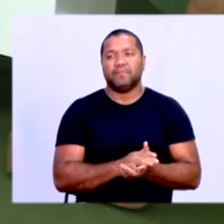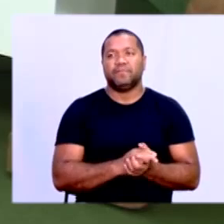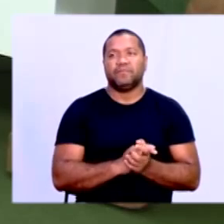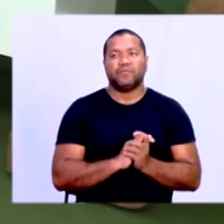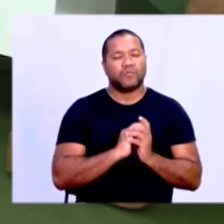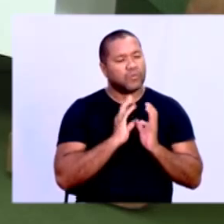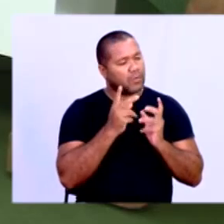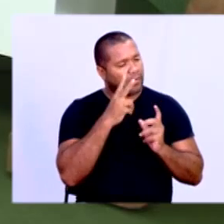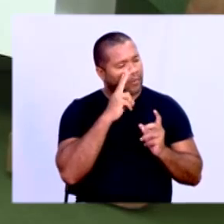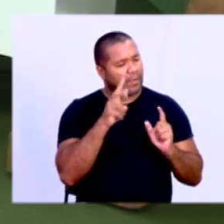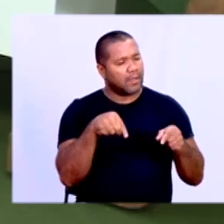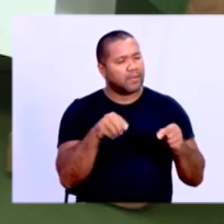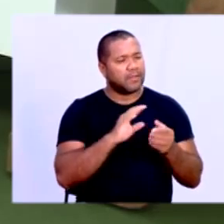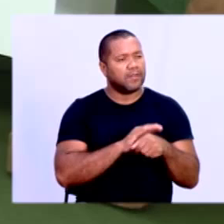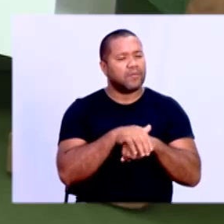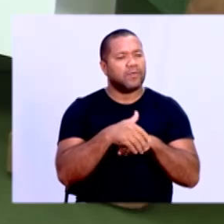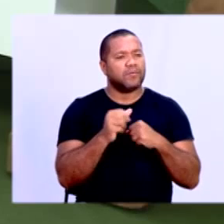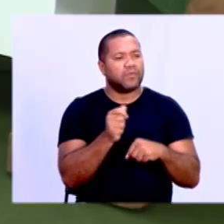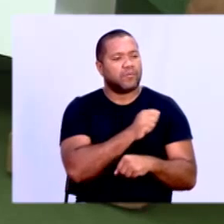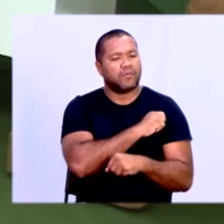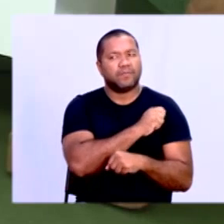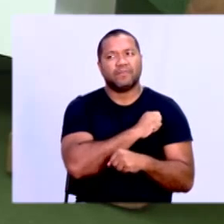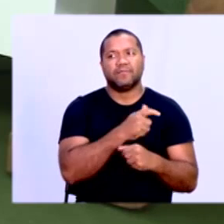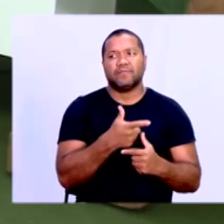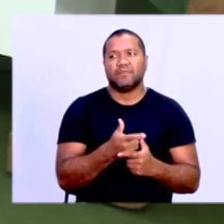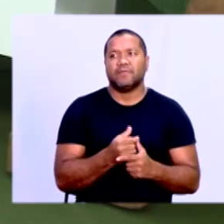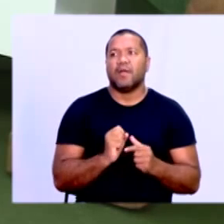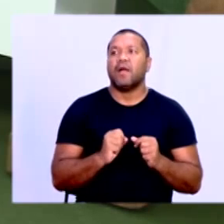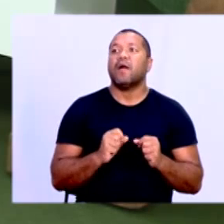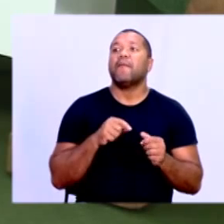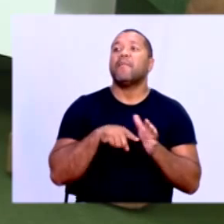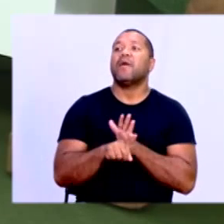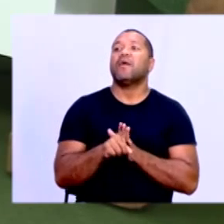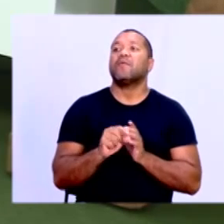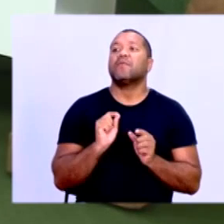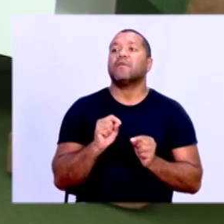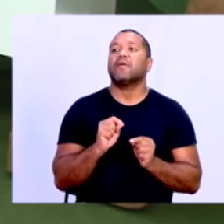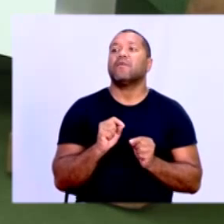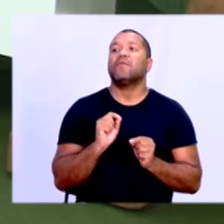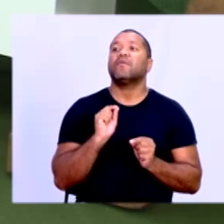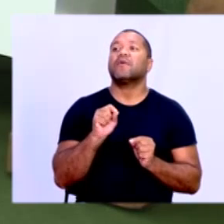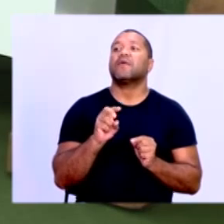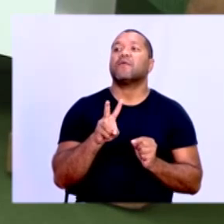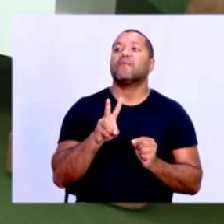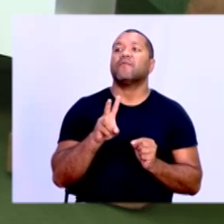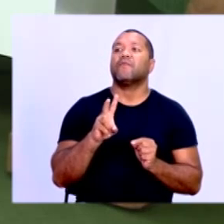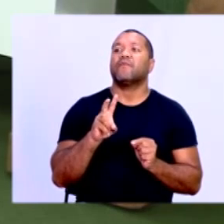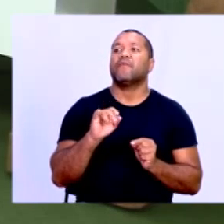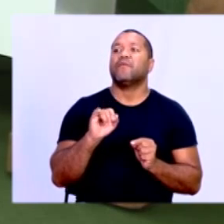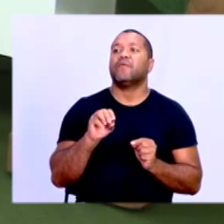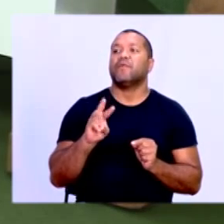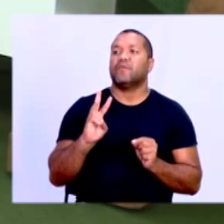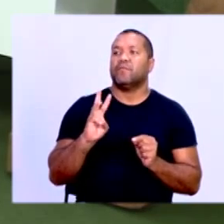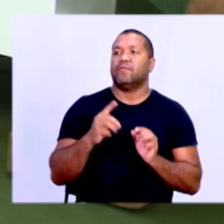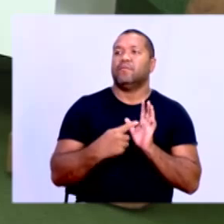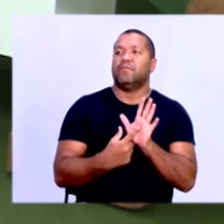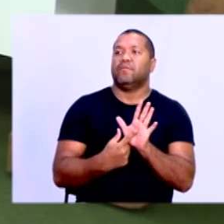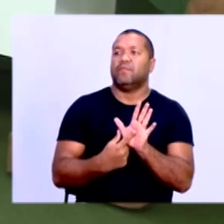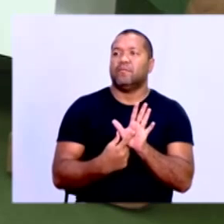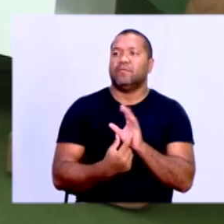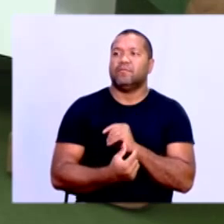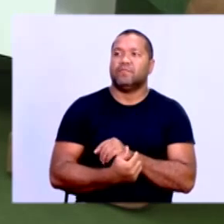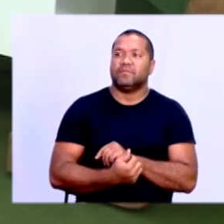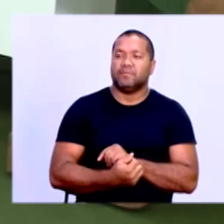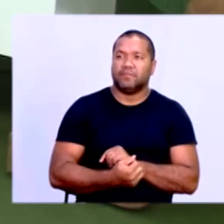noite com os nossos alunos, a grande pergunta é: o que o view mostra sempre vem do banco ou sempre vem do